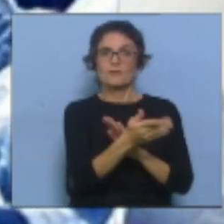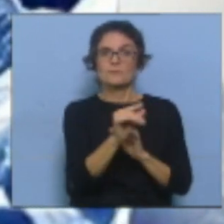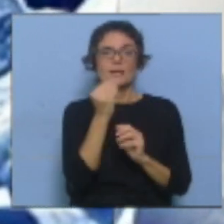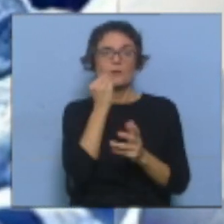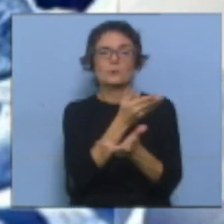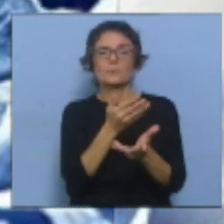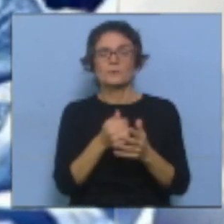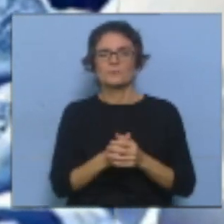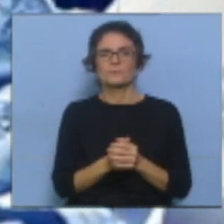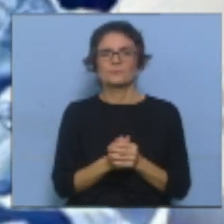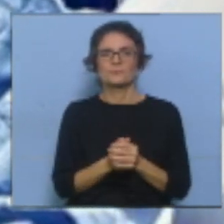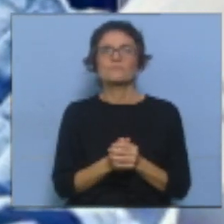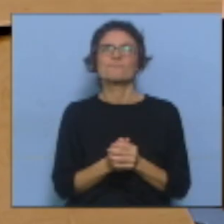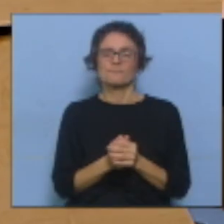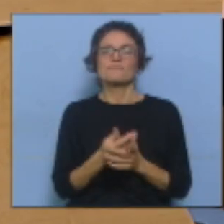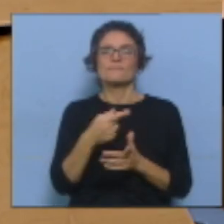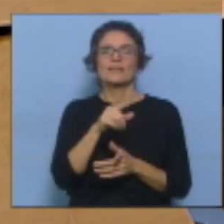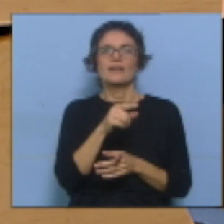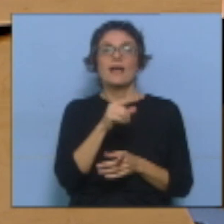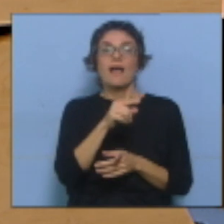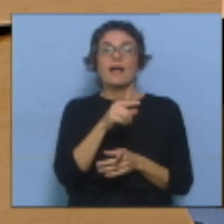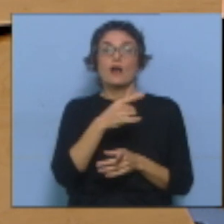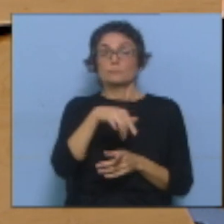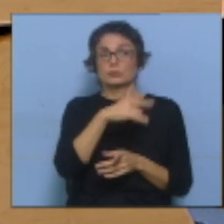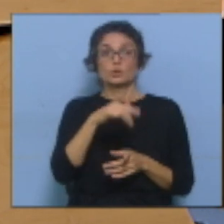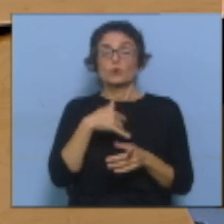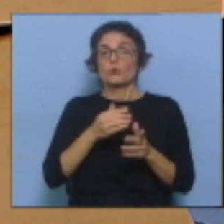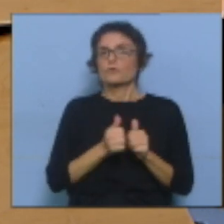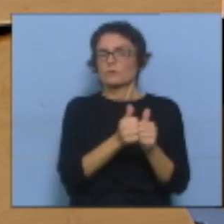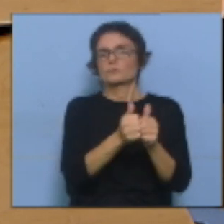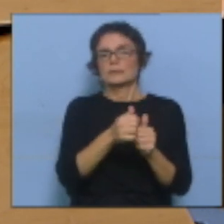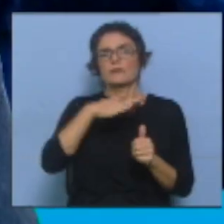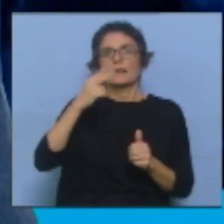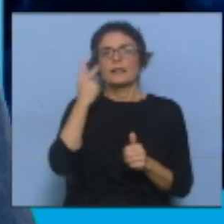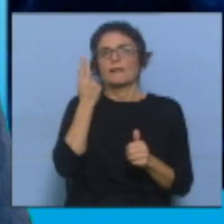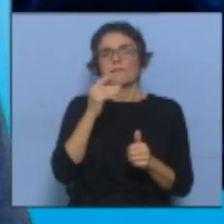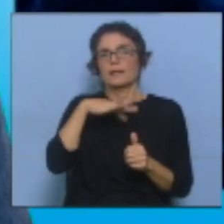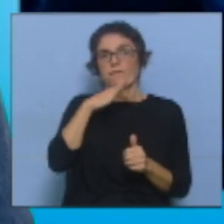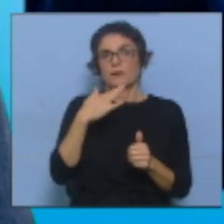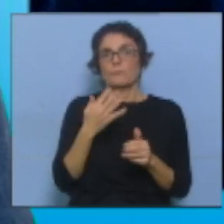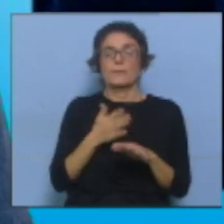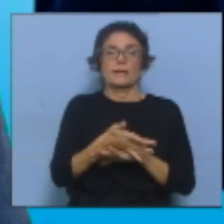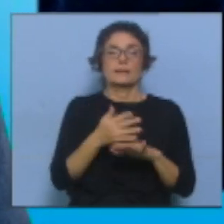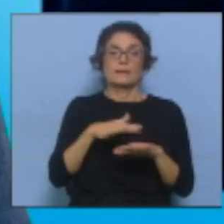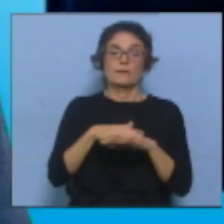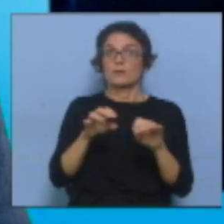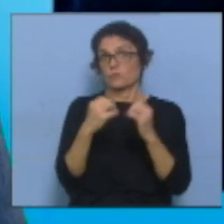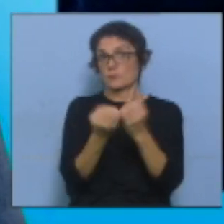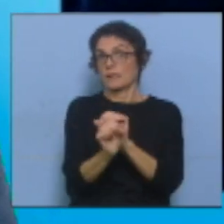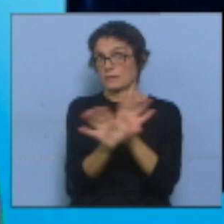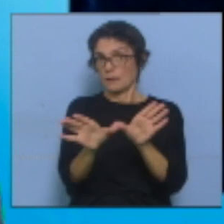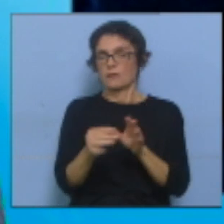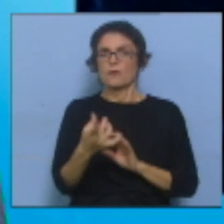é muito interessante marcar porque nós vamos acompanhando também a vida familiar, hoje em dia, claro, com o WhatsApp ou mais pelas redes sociais, mas é interessante isto, ou seja,